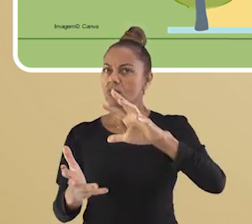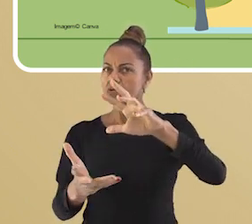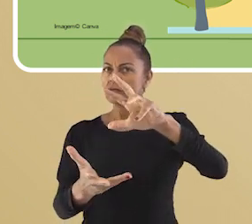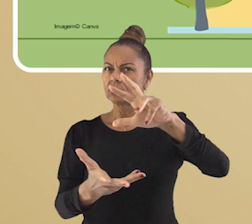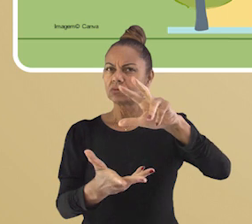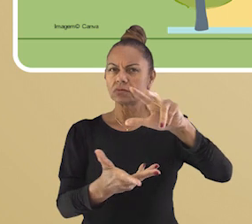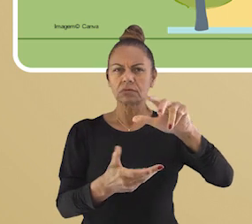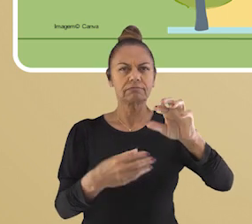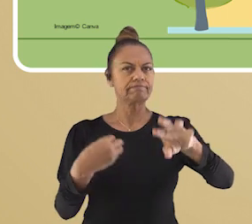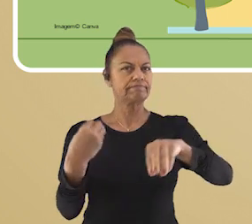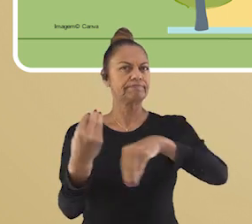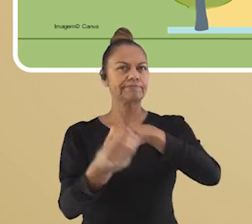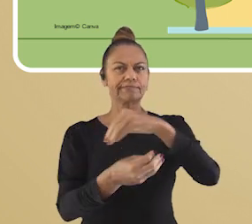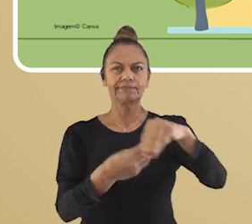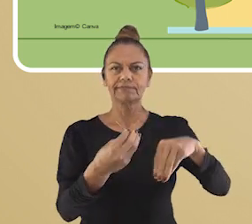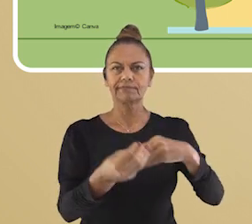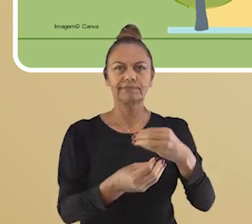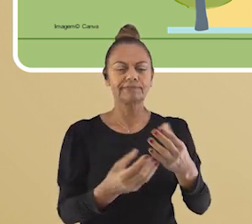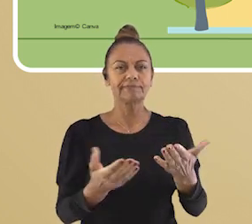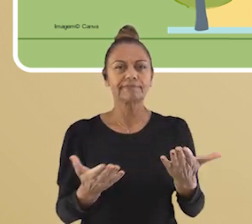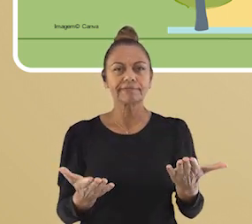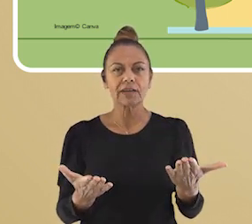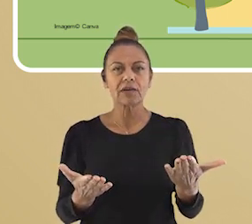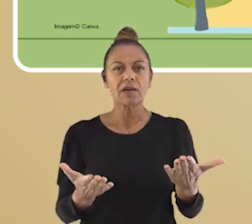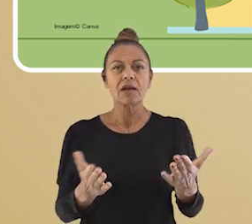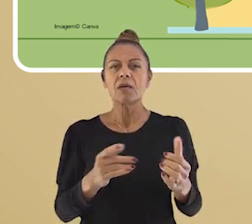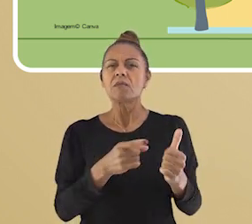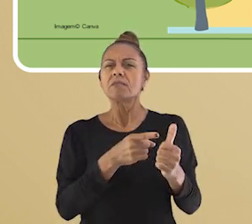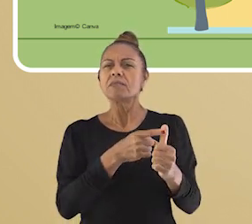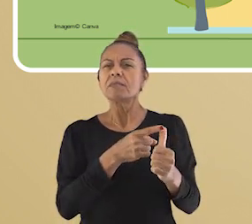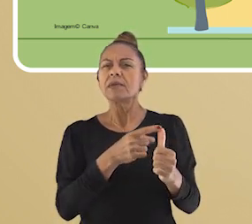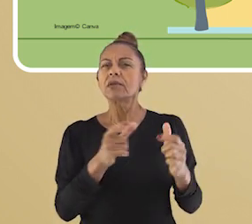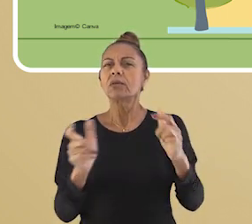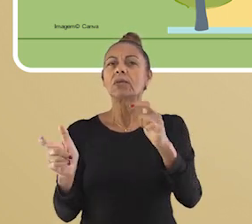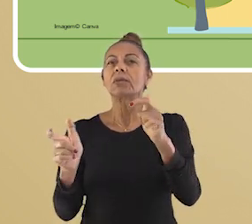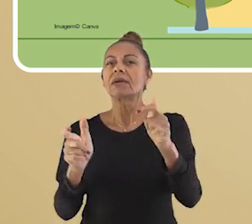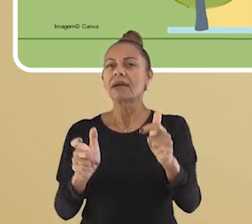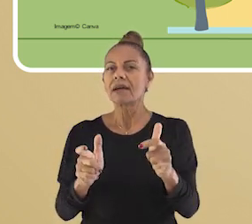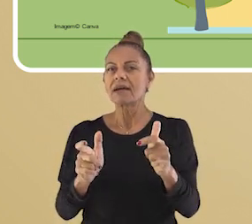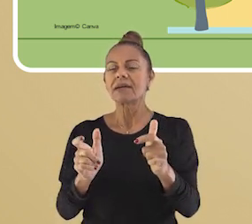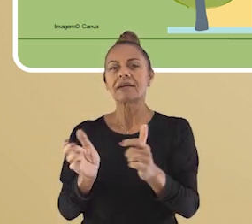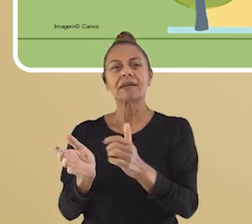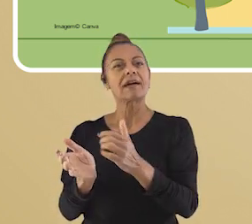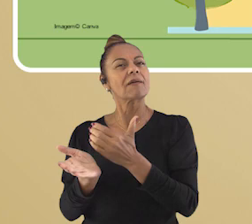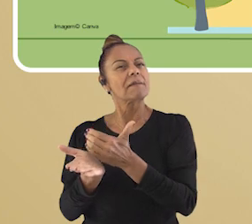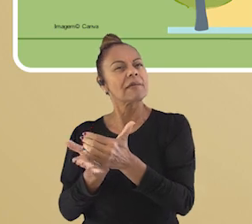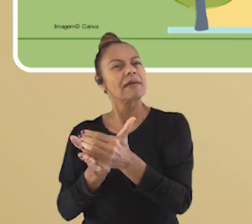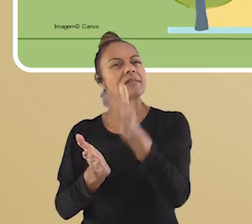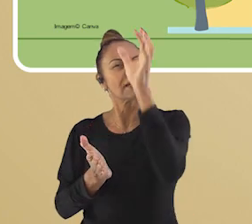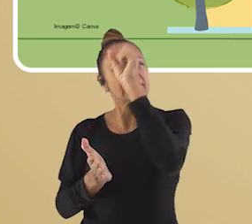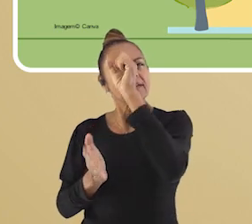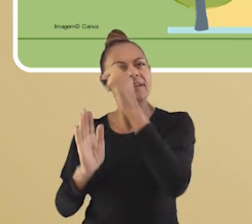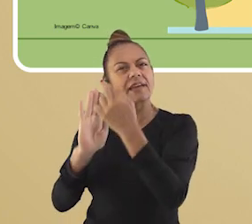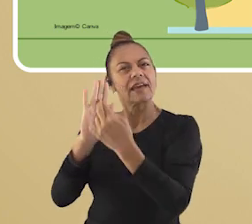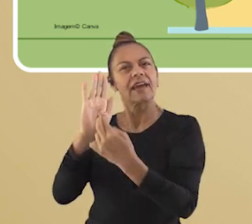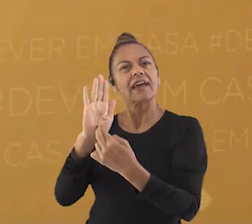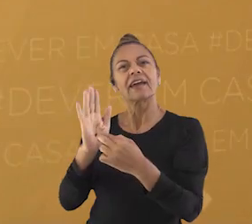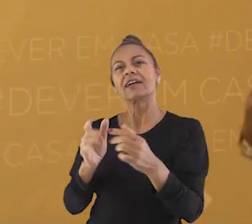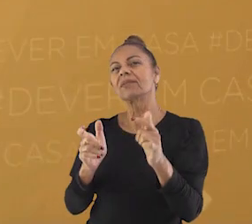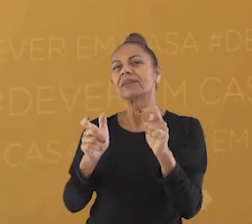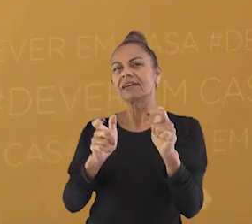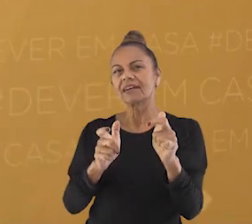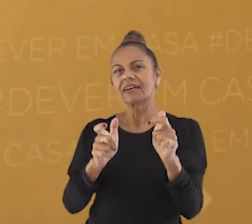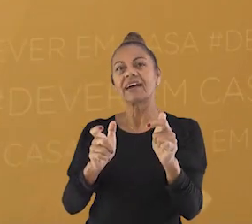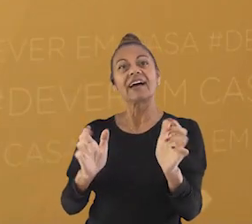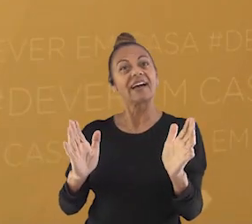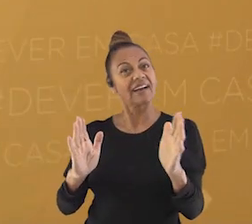bagunça. O primeiro lugar onde aprendemos algumas regras é a nossa casa. Na nossa casa, aprendemos diversas